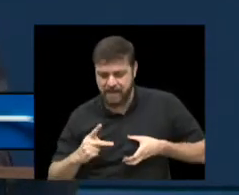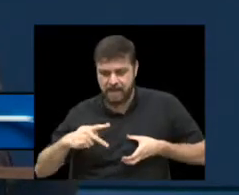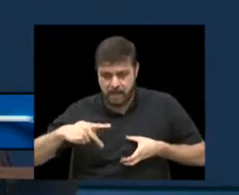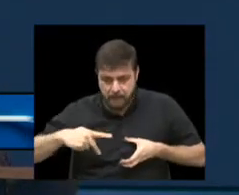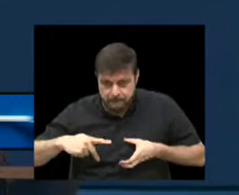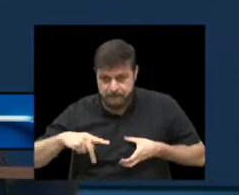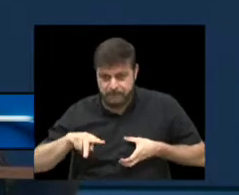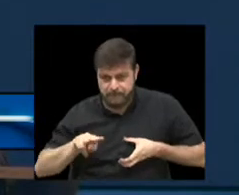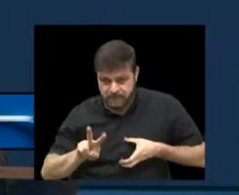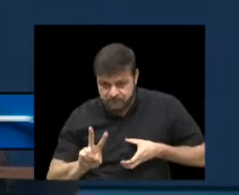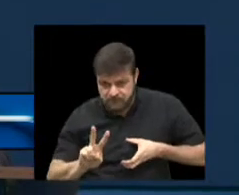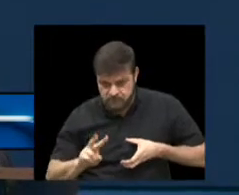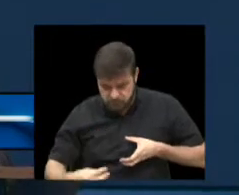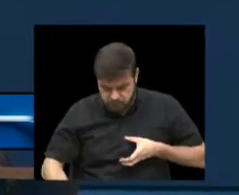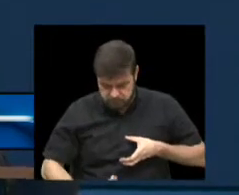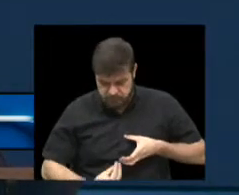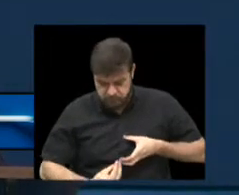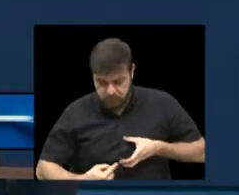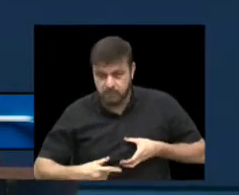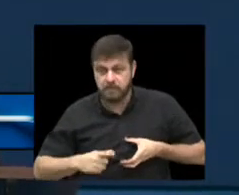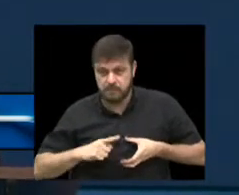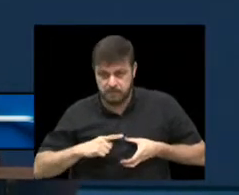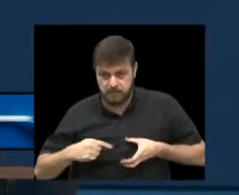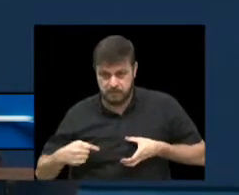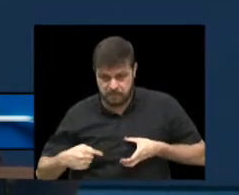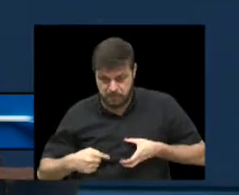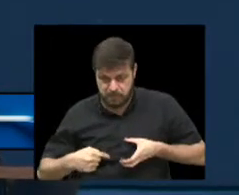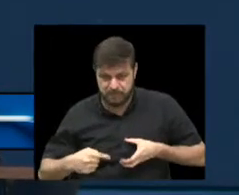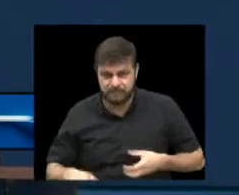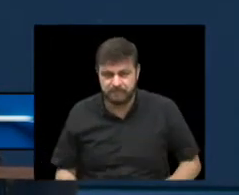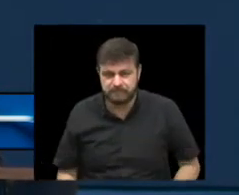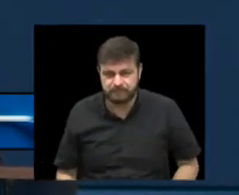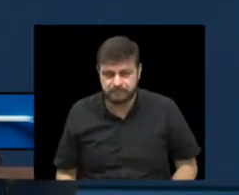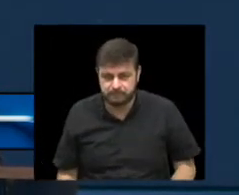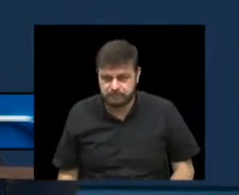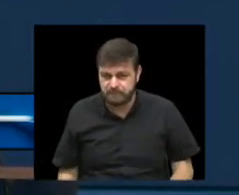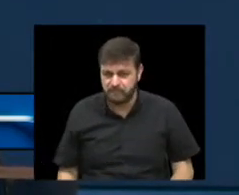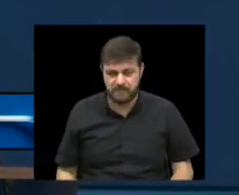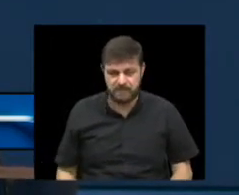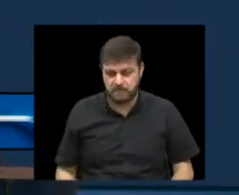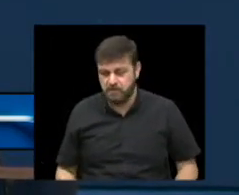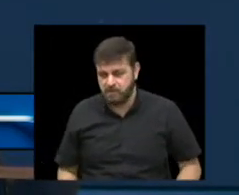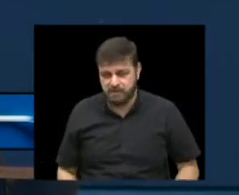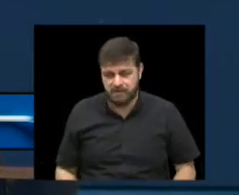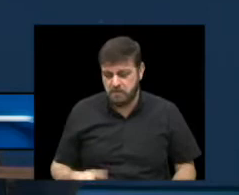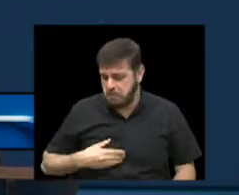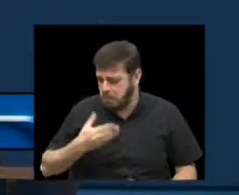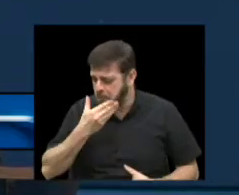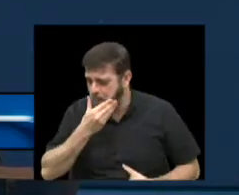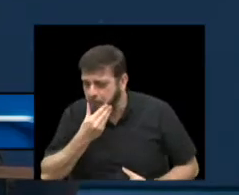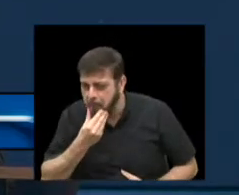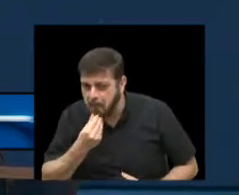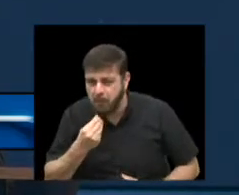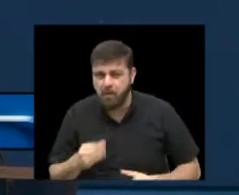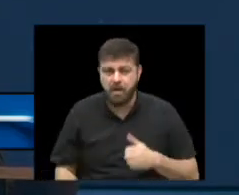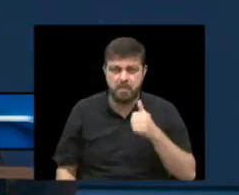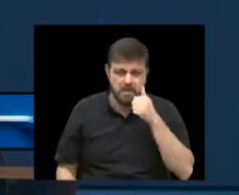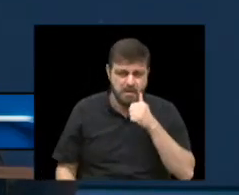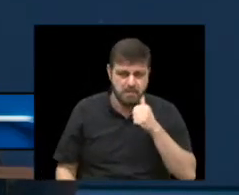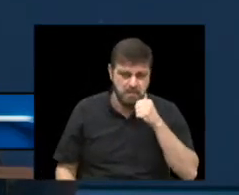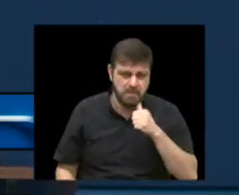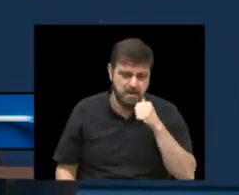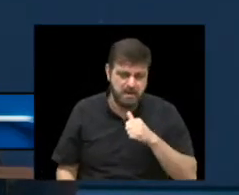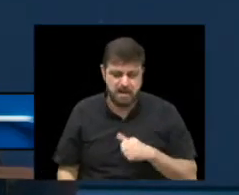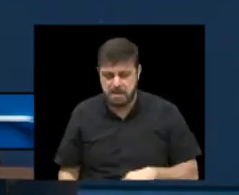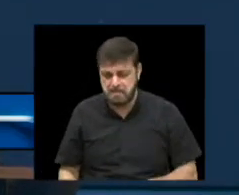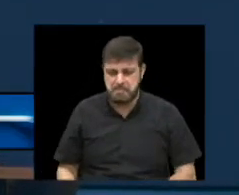Vírus. O HPV, ele não tem preferência, quer seja por sexo, por raça,